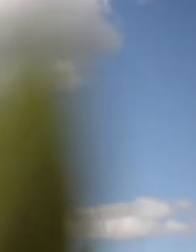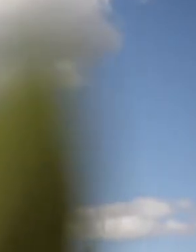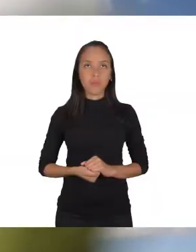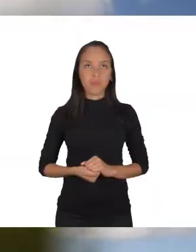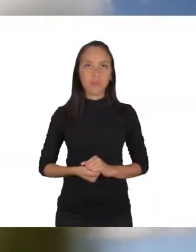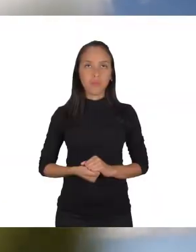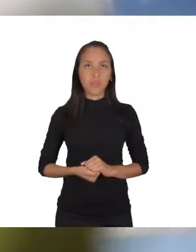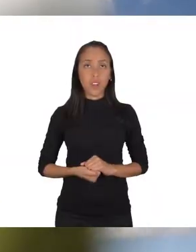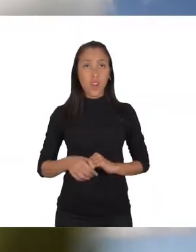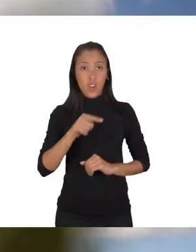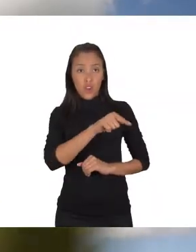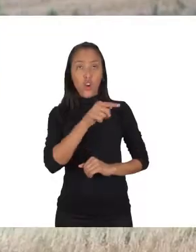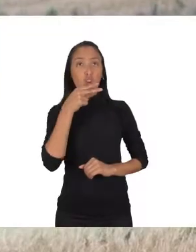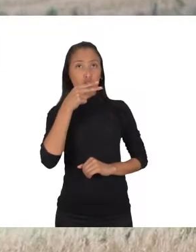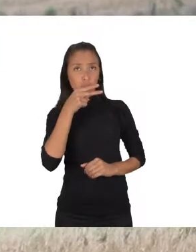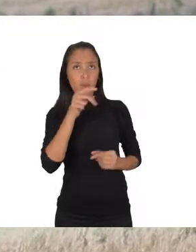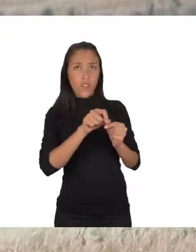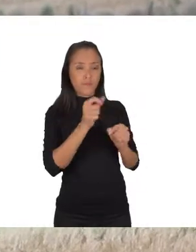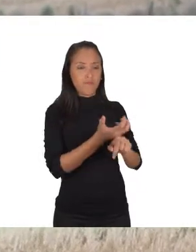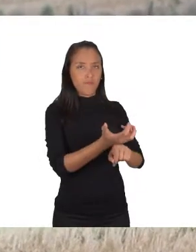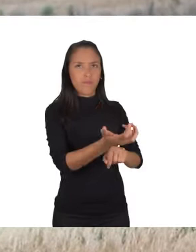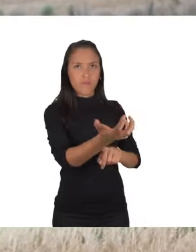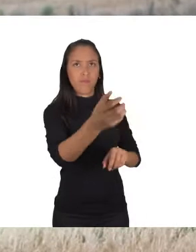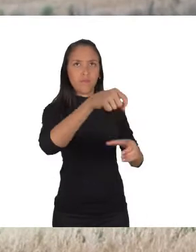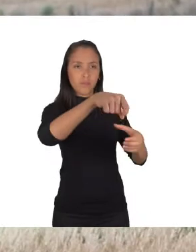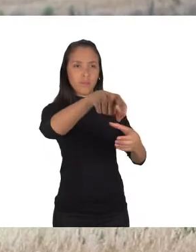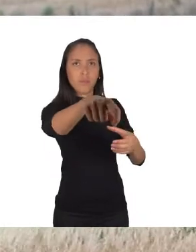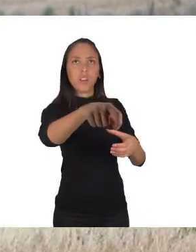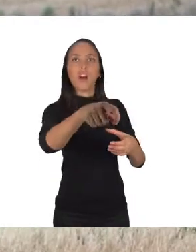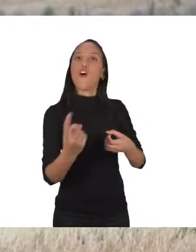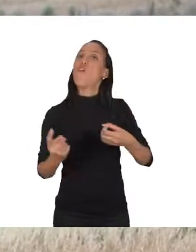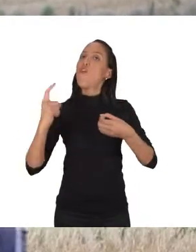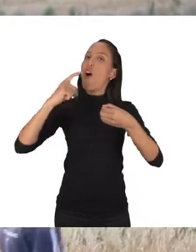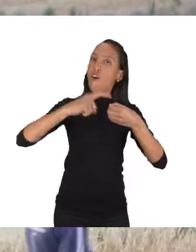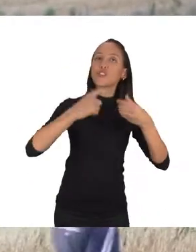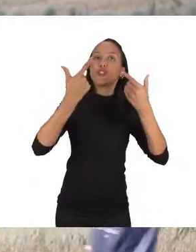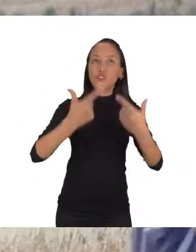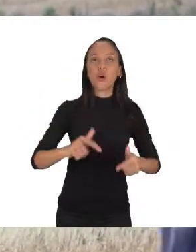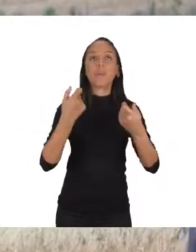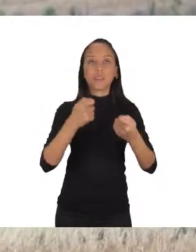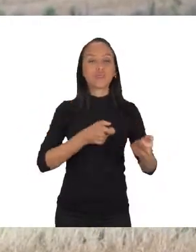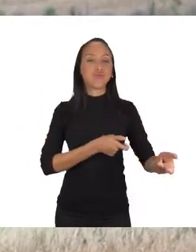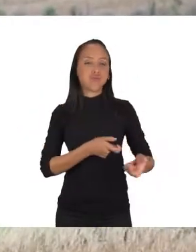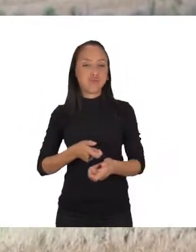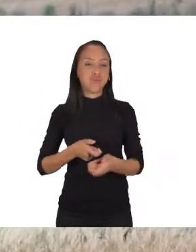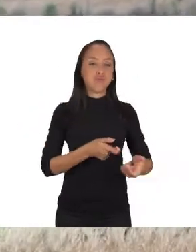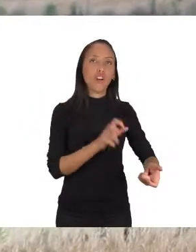Plantado esse fumo, você vai ter que voltar para a roça fazer uma aplicação de novo de agrotóxico para controle de